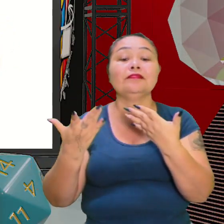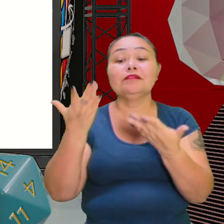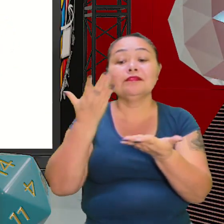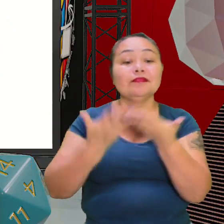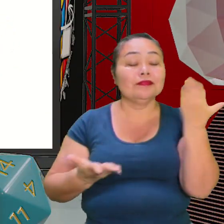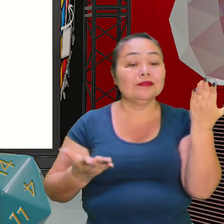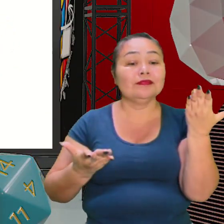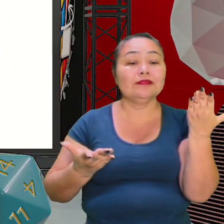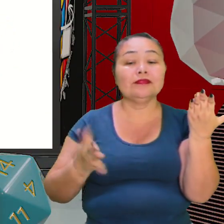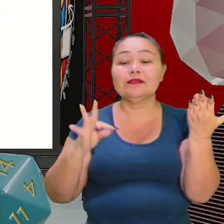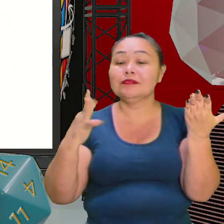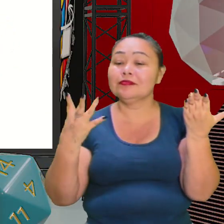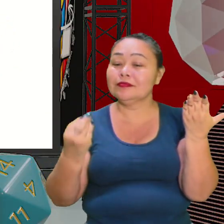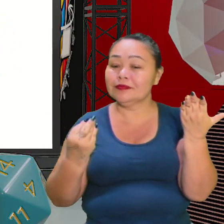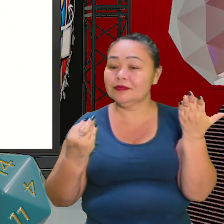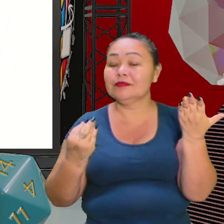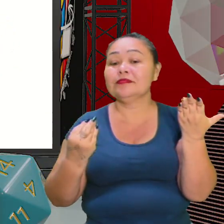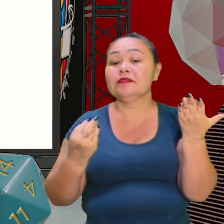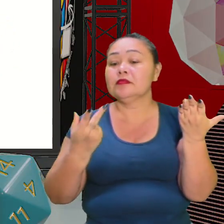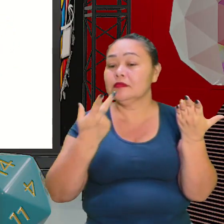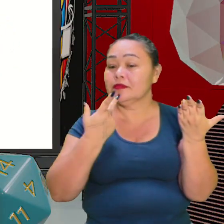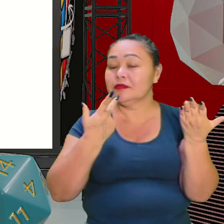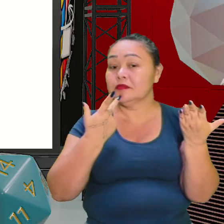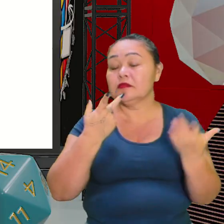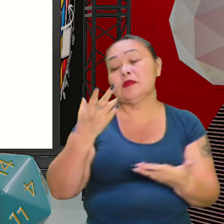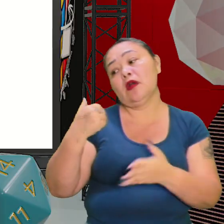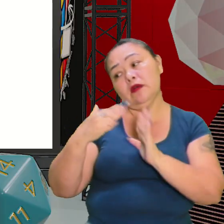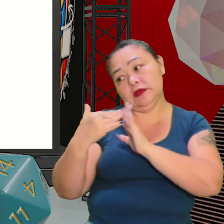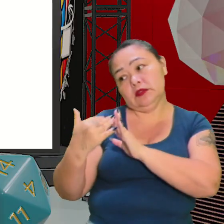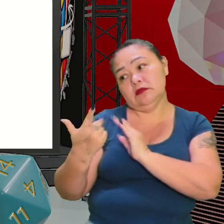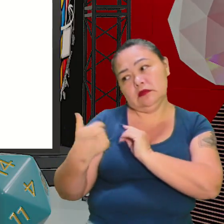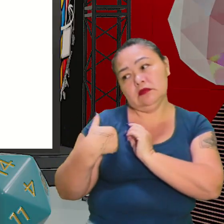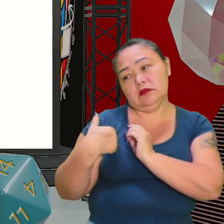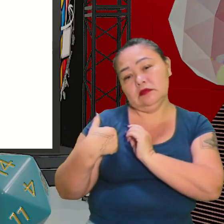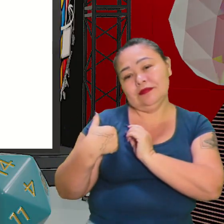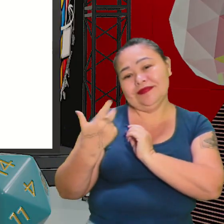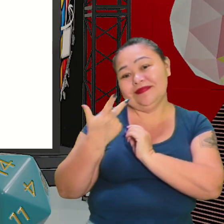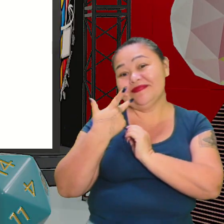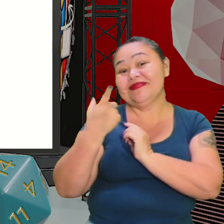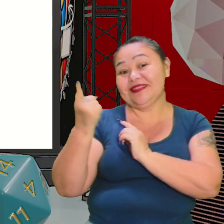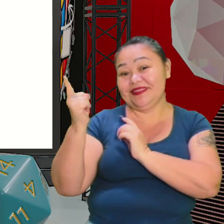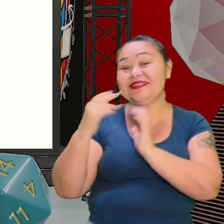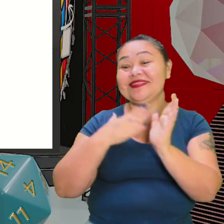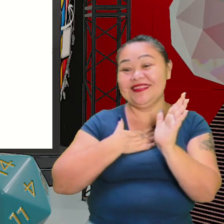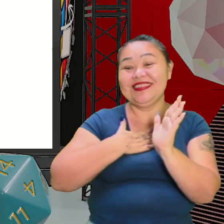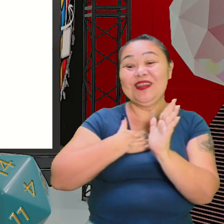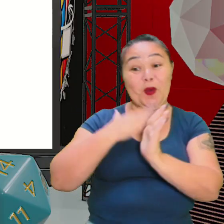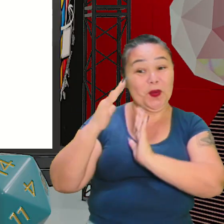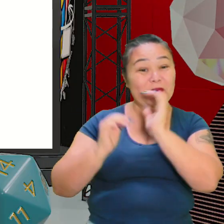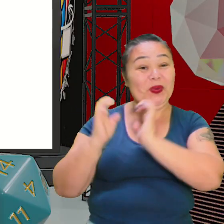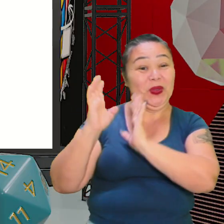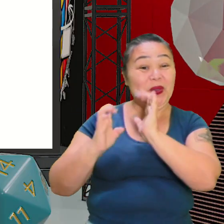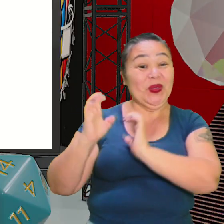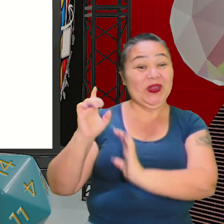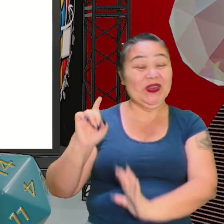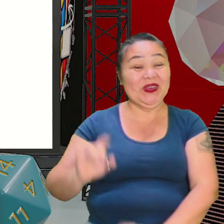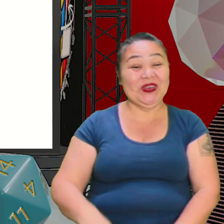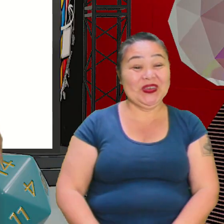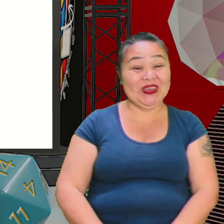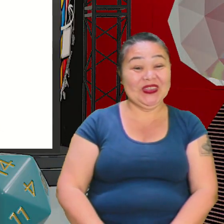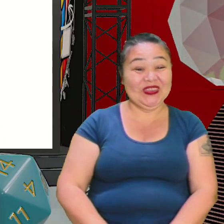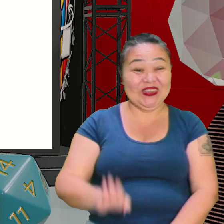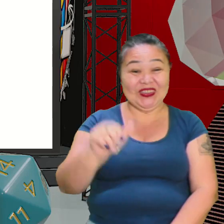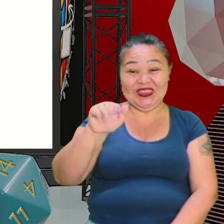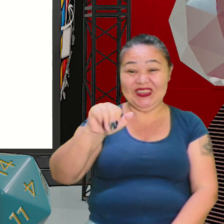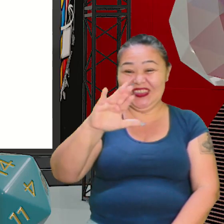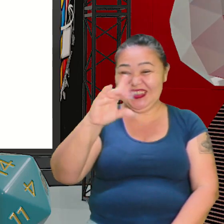perdeu toda a obra lá. E se ele falar assim, ó, vizinho, ele gosta de intriga, tá? Ele é confuseiro, ele gosta de confusão. Eu sou do